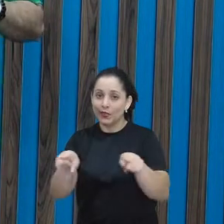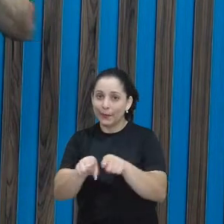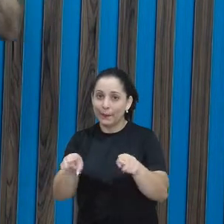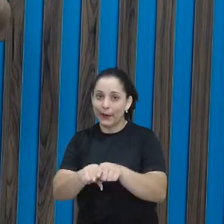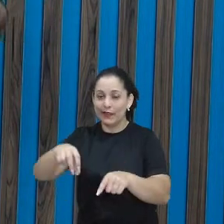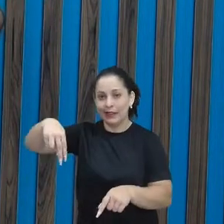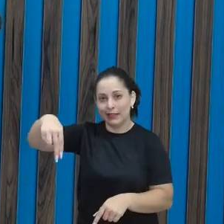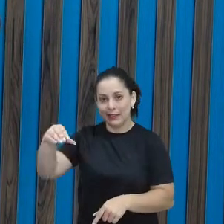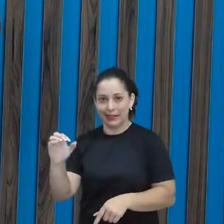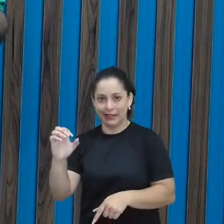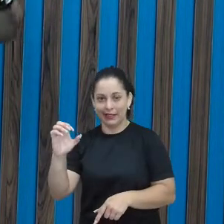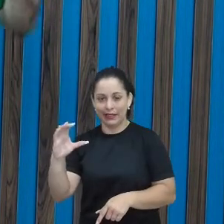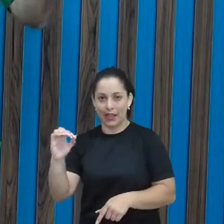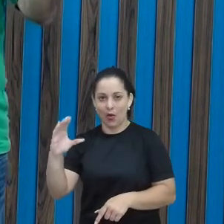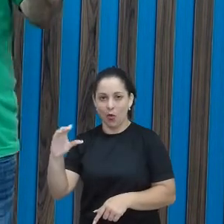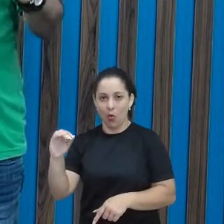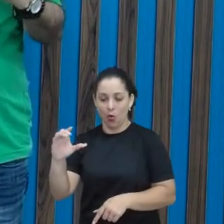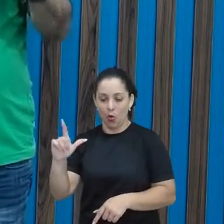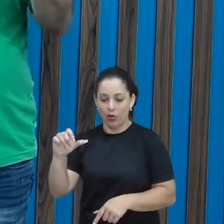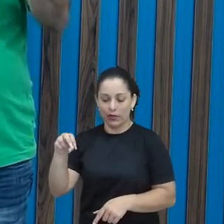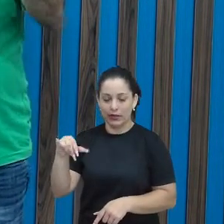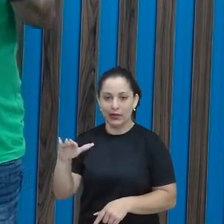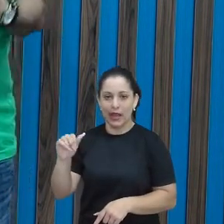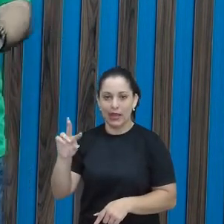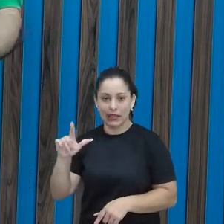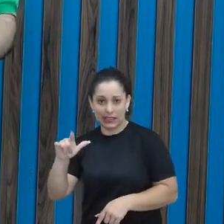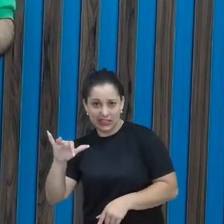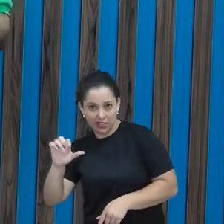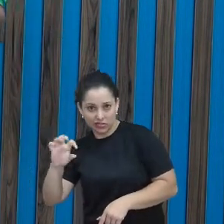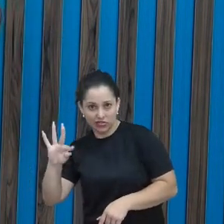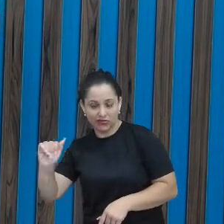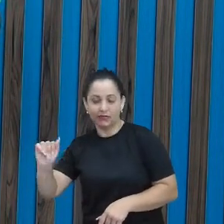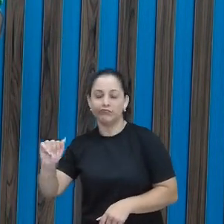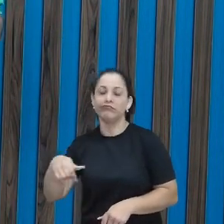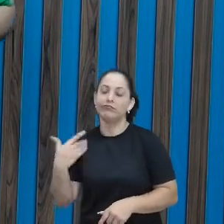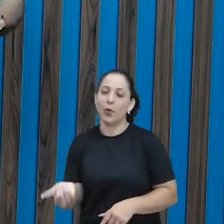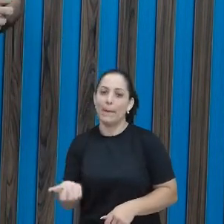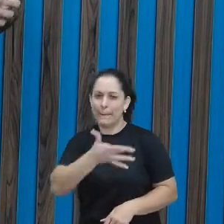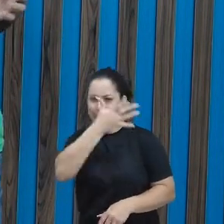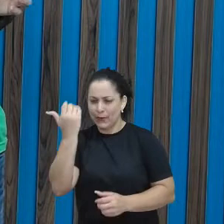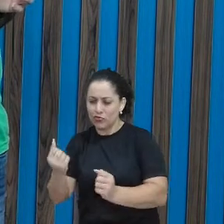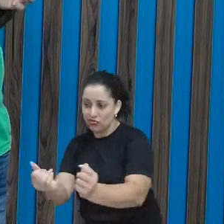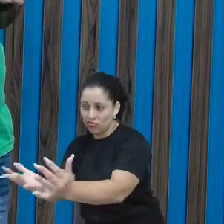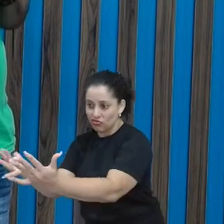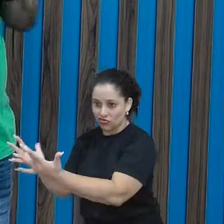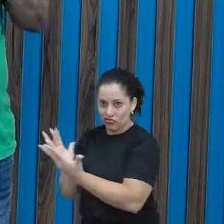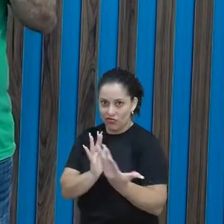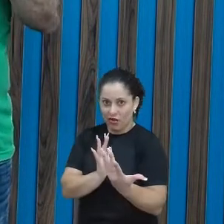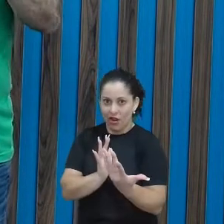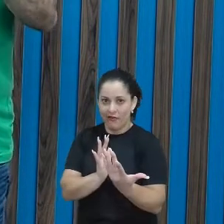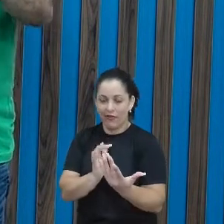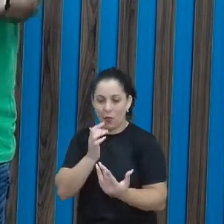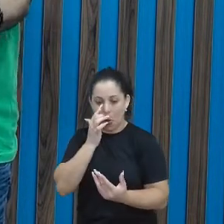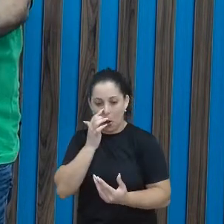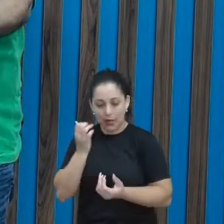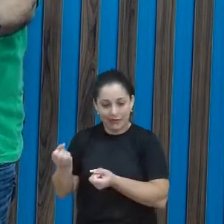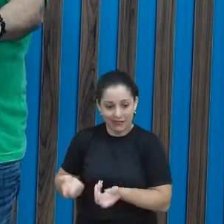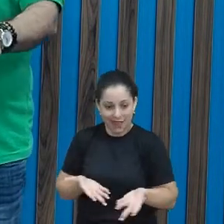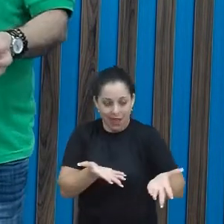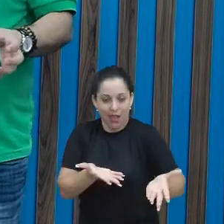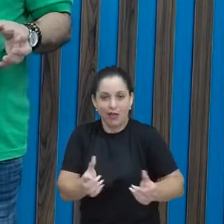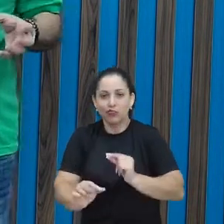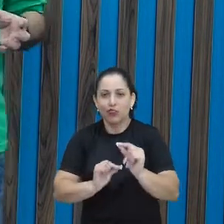que o argumento, né, para invadir aqueles locais, né, que eles invadiam era: estamos levando para vocês